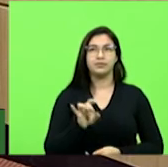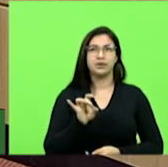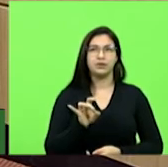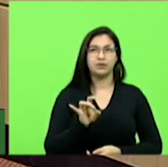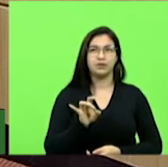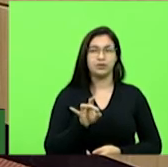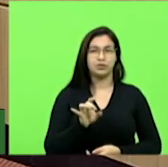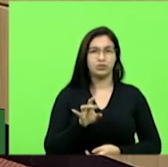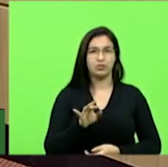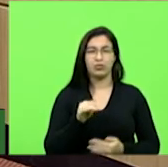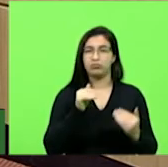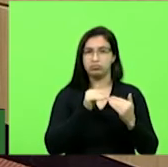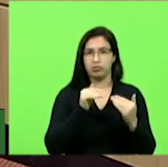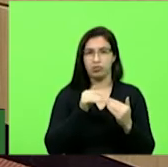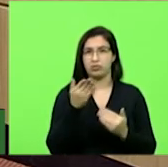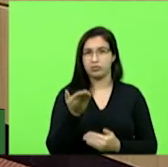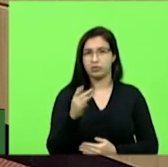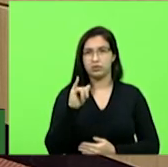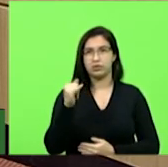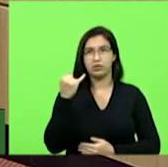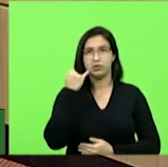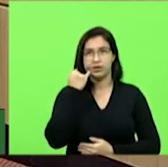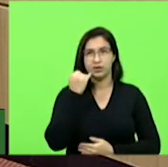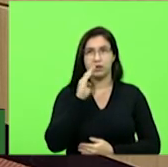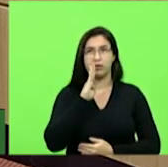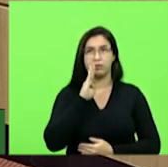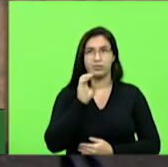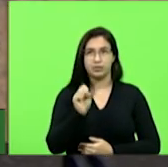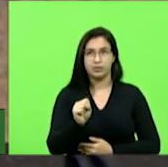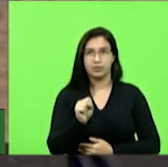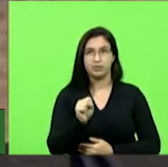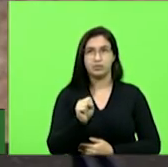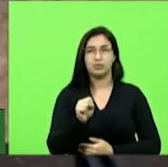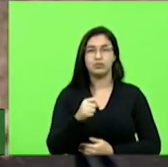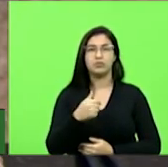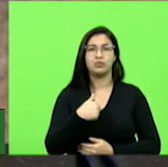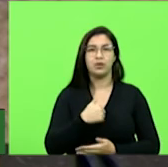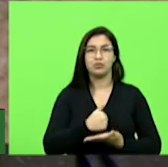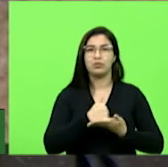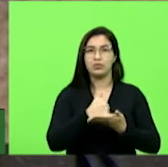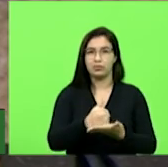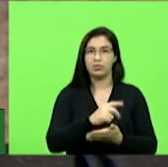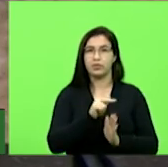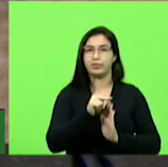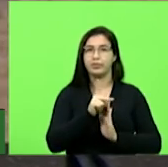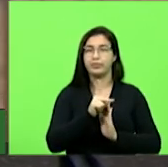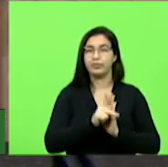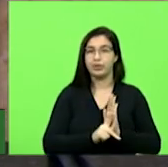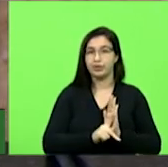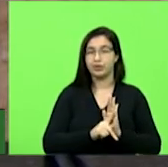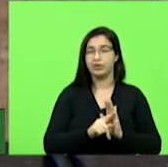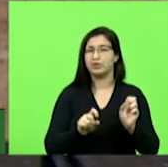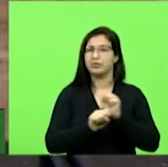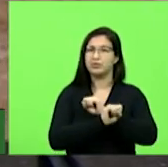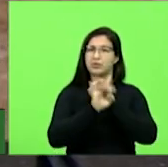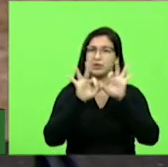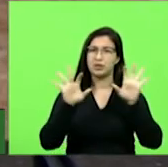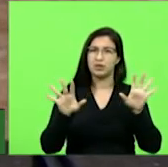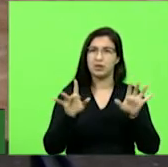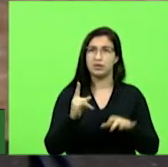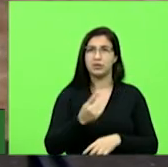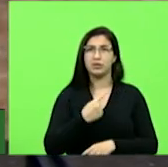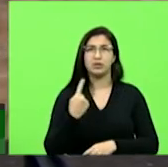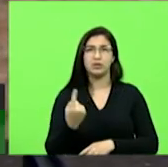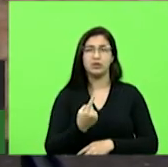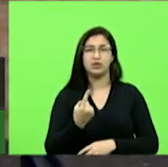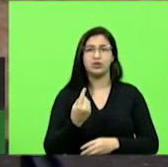ir na mesma esteira que o deputado Gessé Lopes, deputado Bruno, do qual conto com o meu apoio com esse projeto aí, para deixar de forma bem clara, nós não estamos